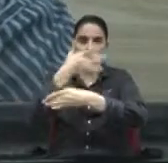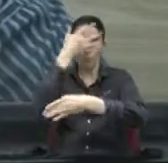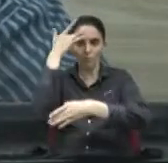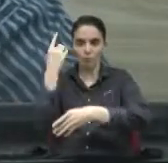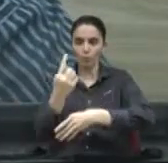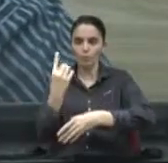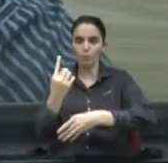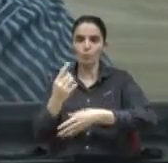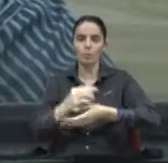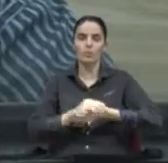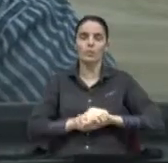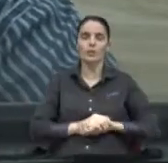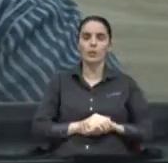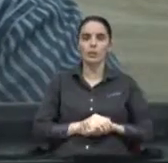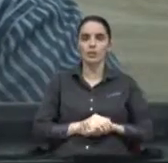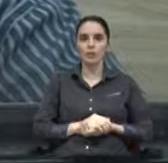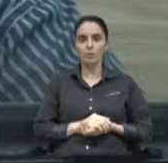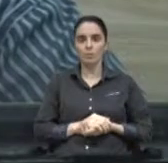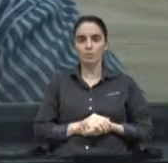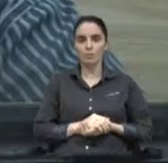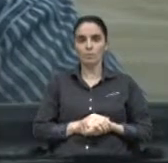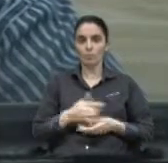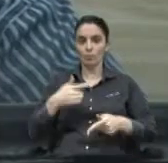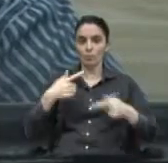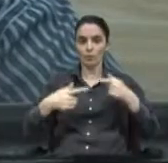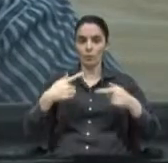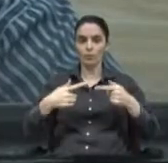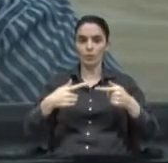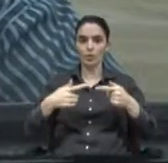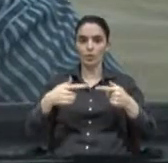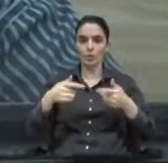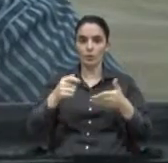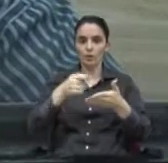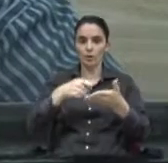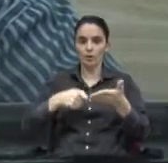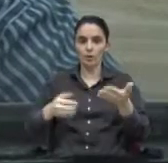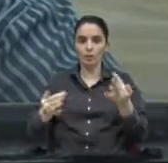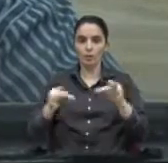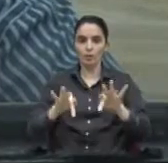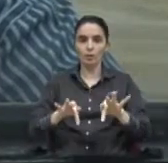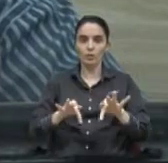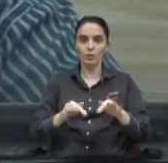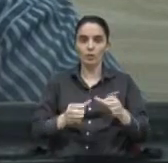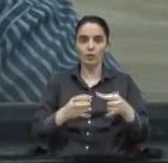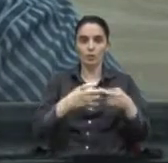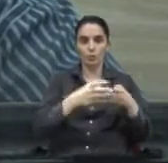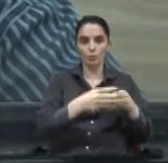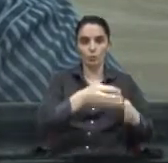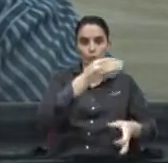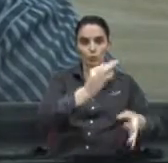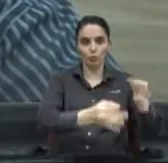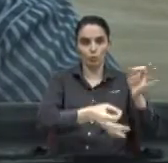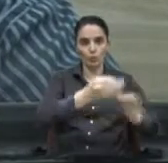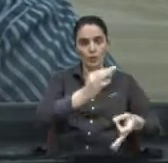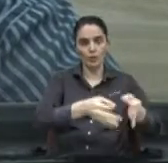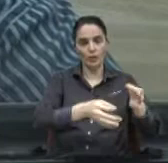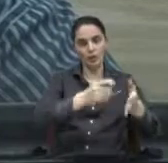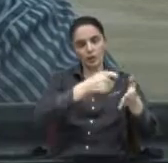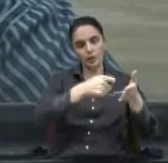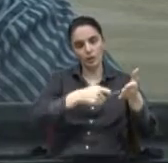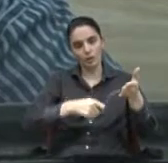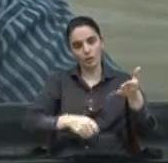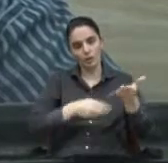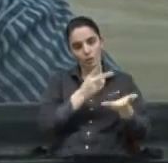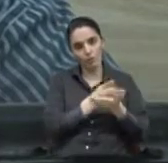outras providências. Está em discussão a redação final elaborada pela Comissão Permanente de Constituição, Justiça e